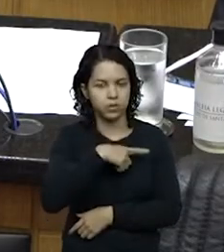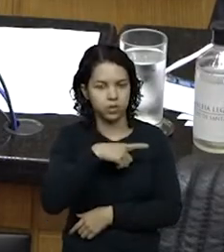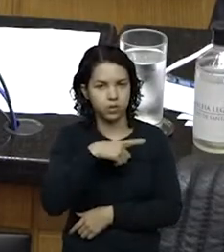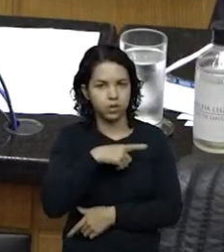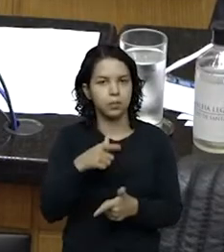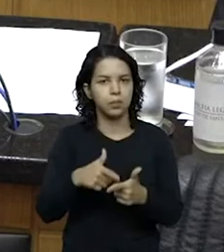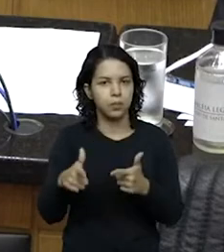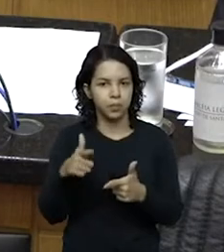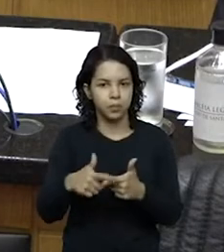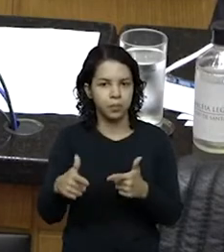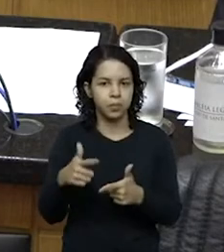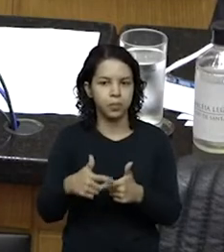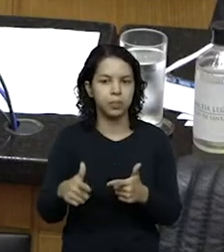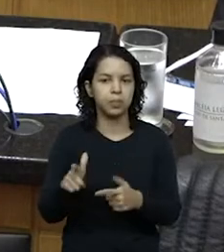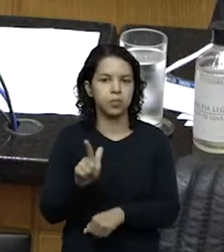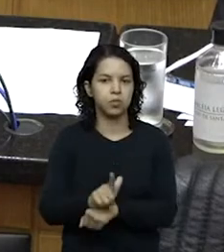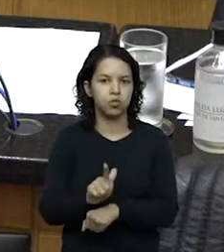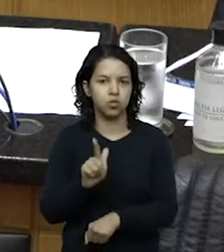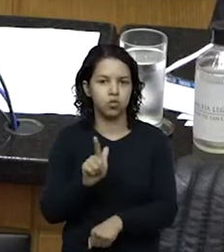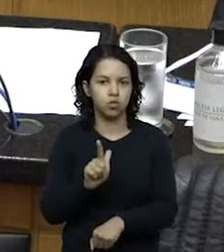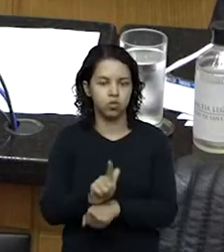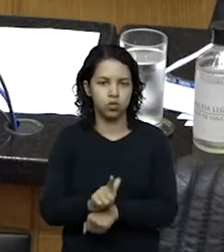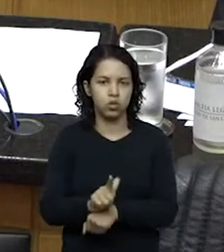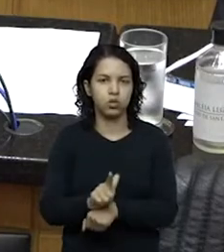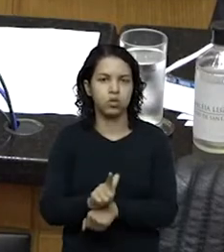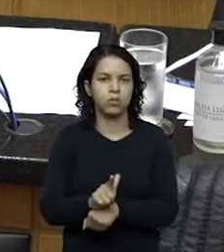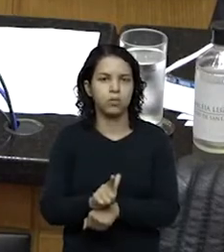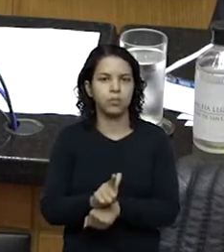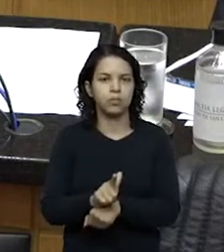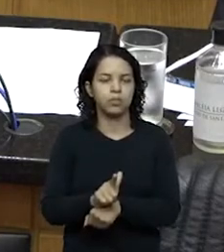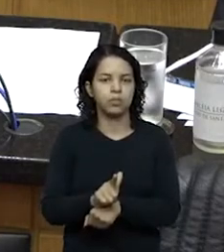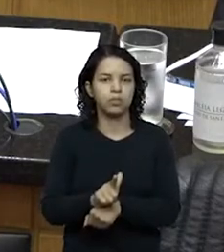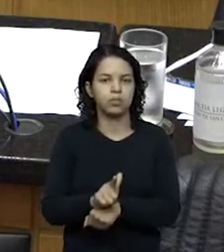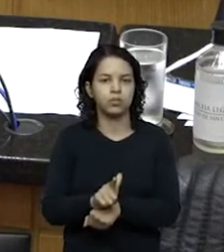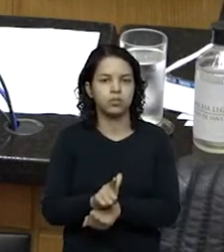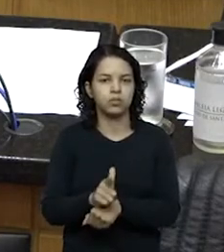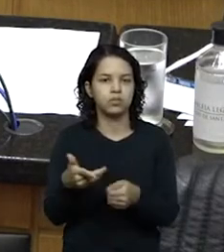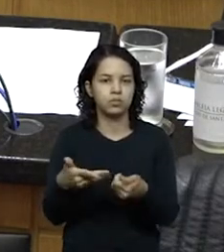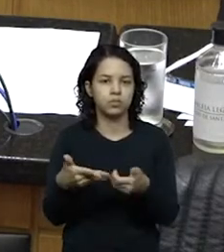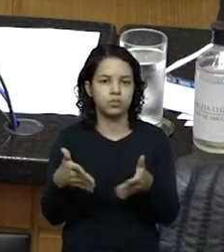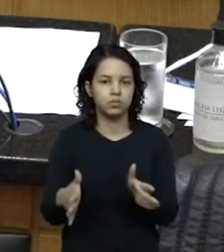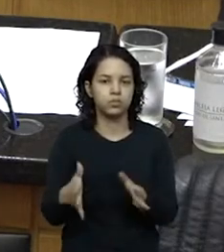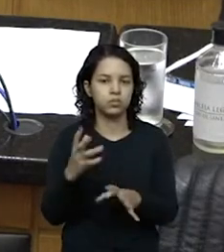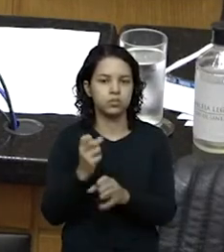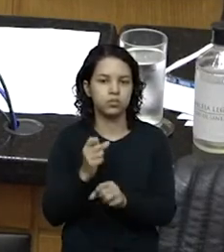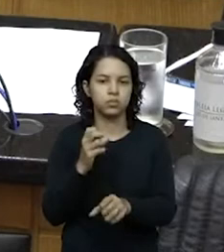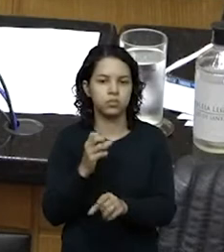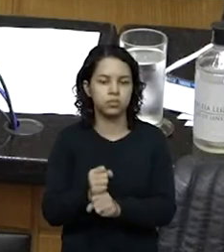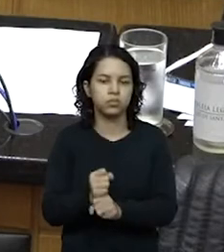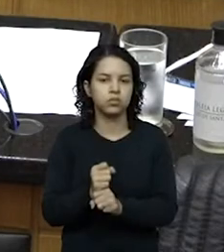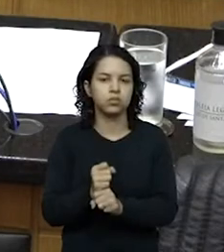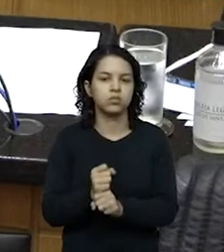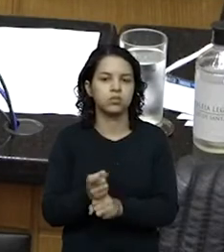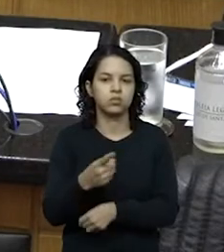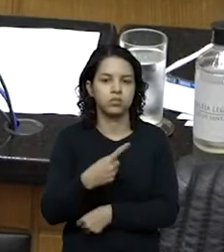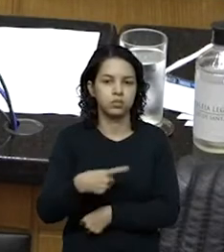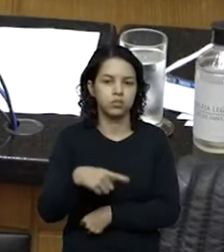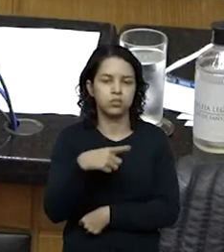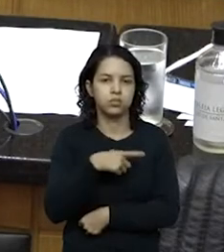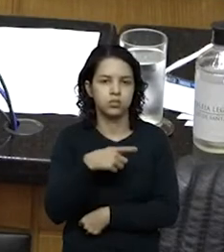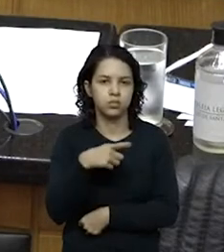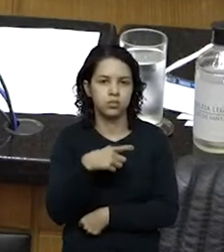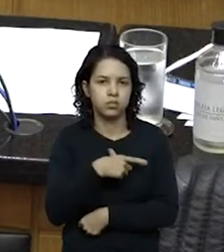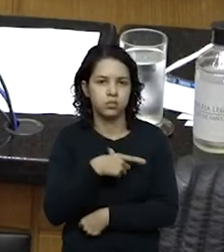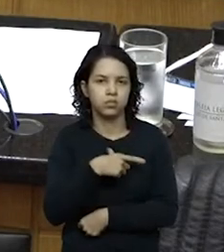essa dificuldades os gestores abr as contas né e de fato enquanto nós tivemos